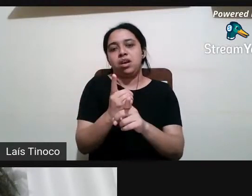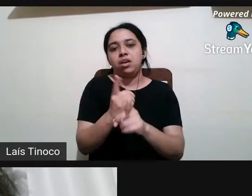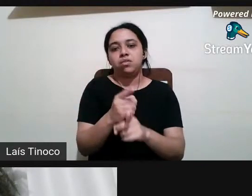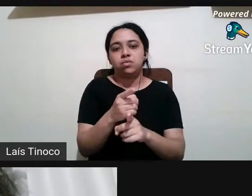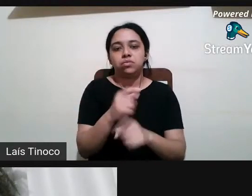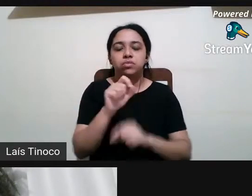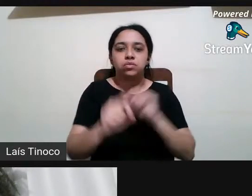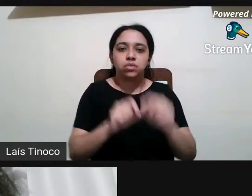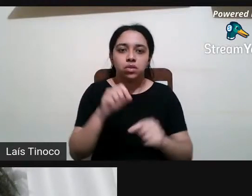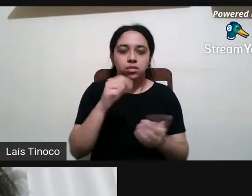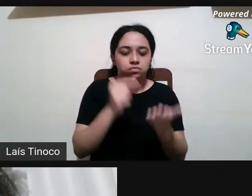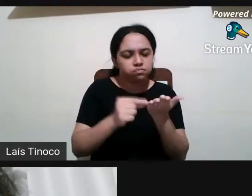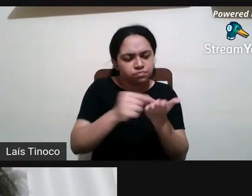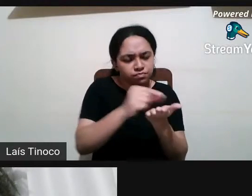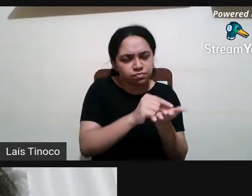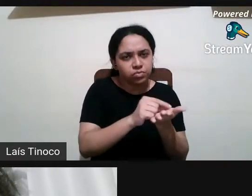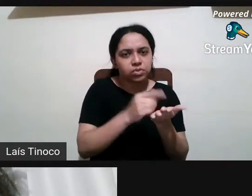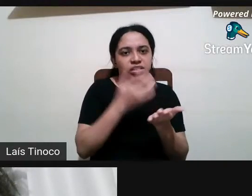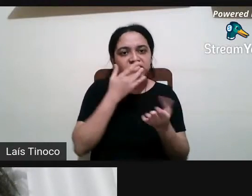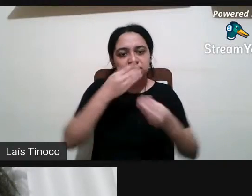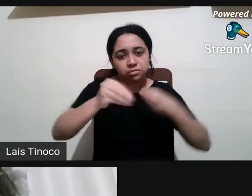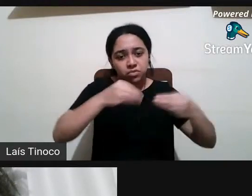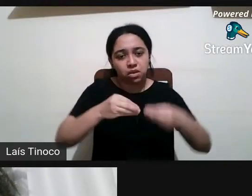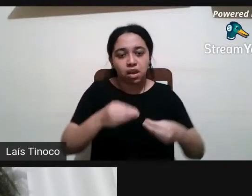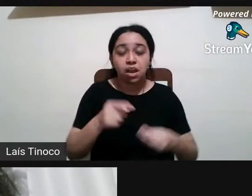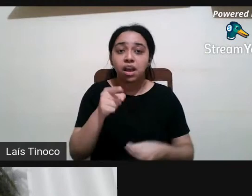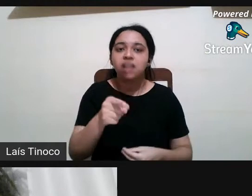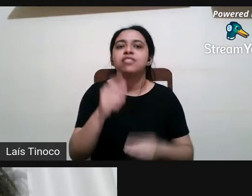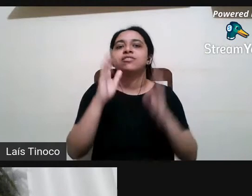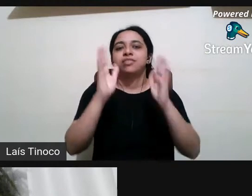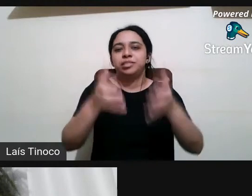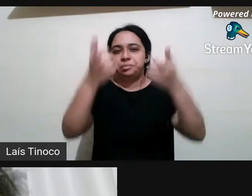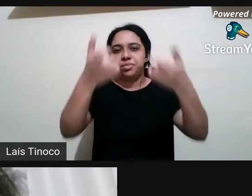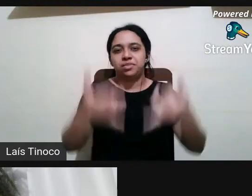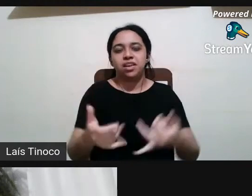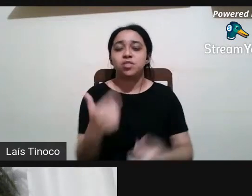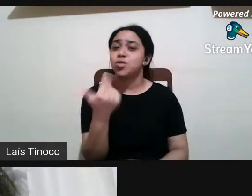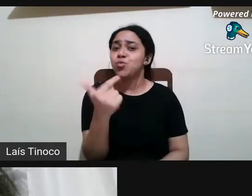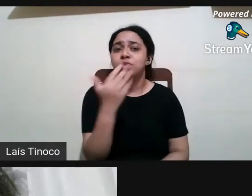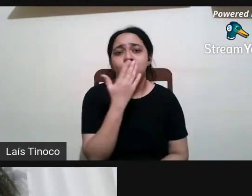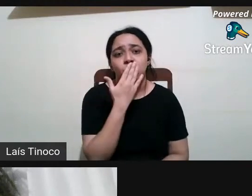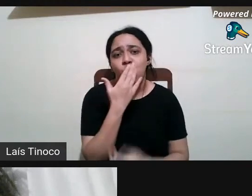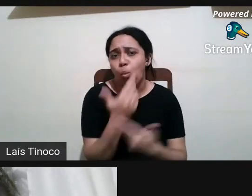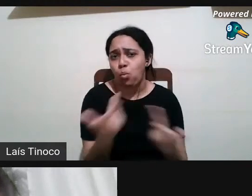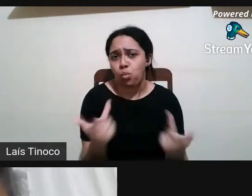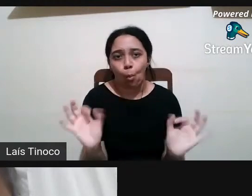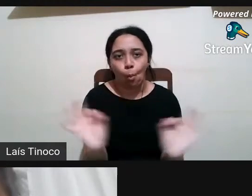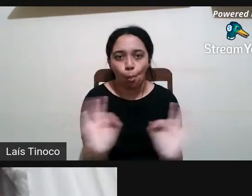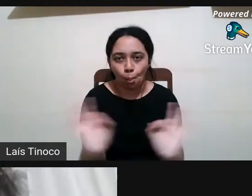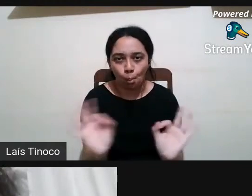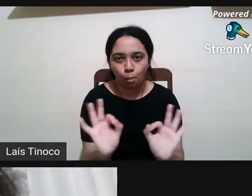nós vimos, alguns microplásticos são incolores, né? Então, senão você pode